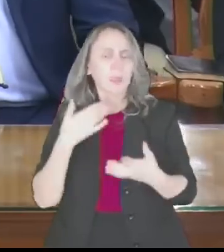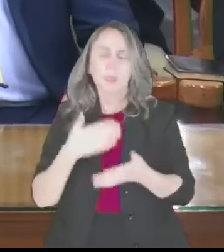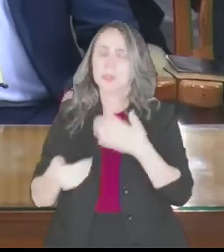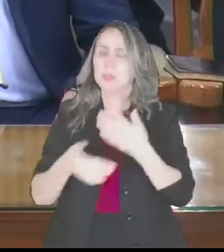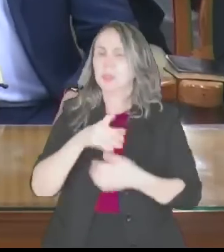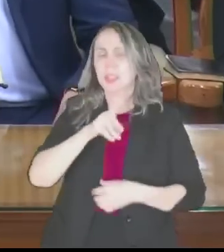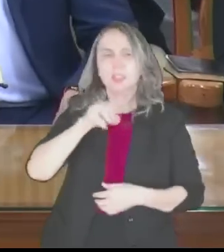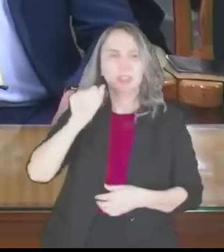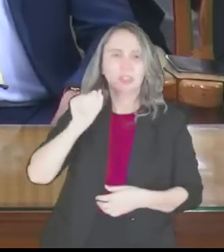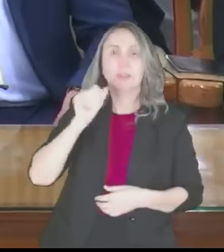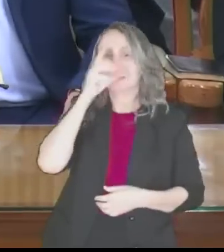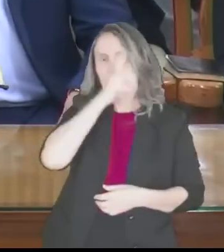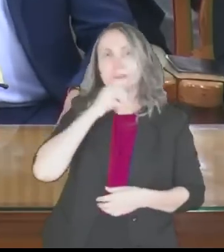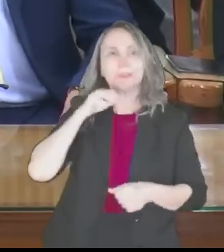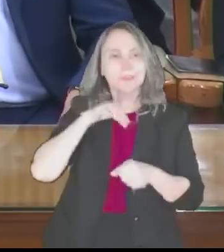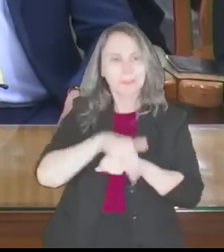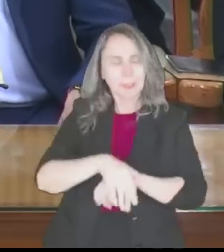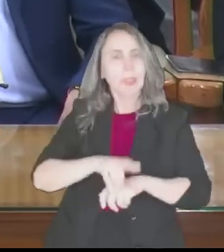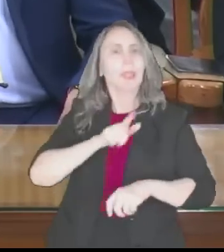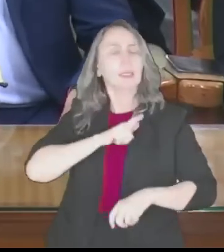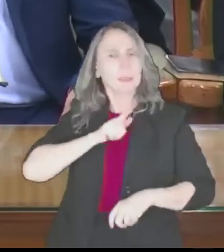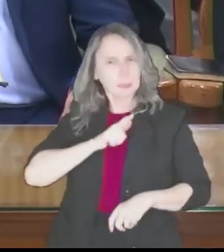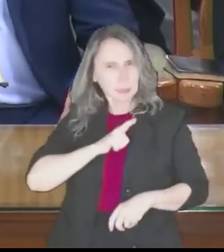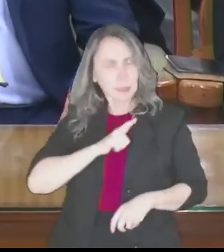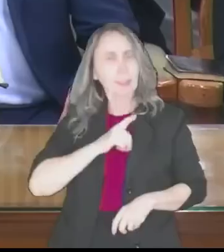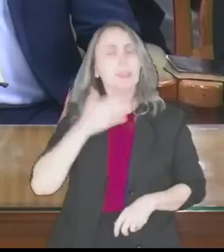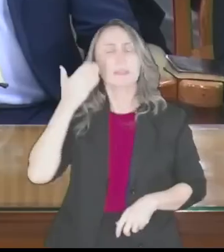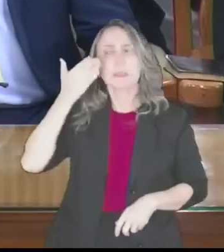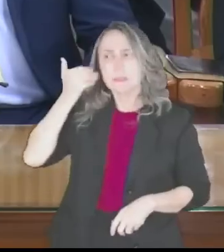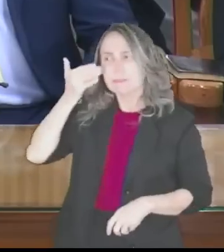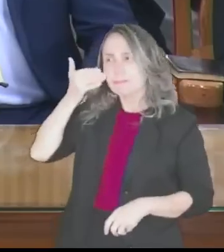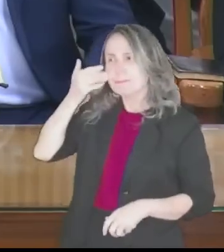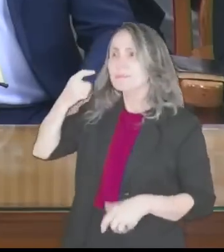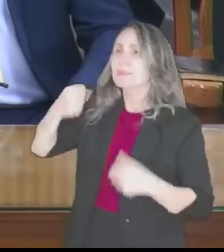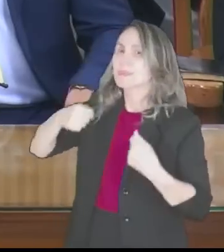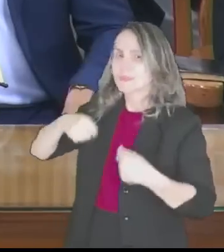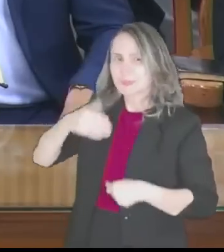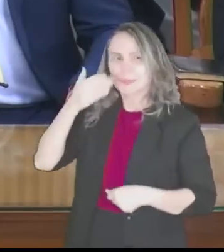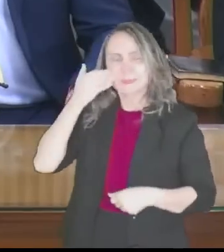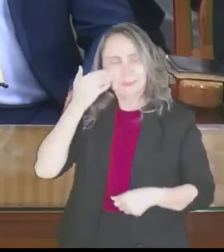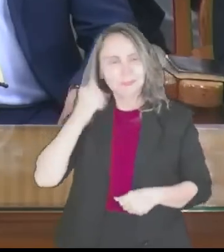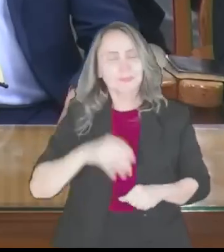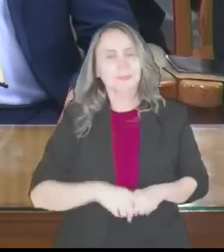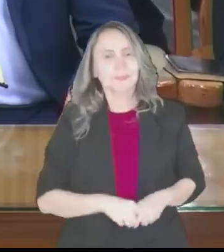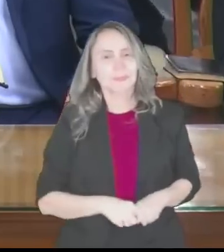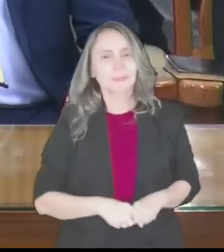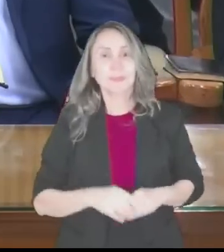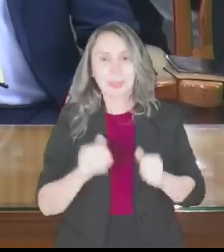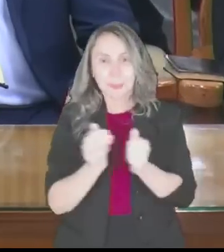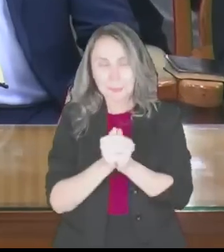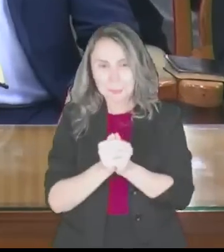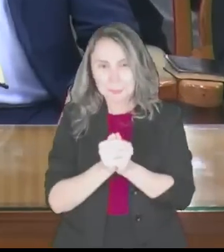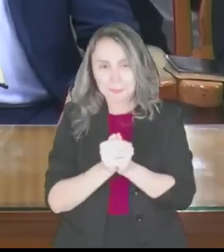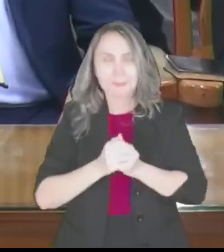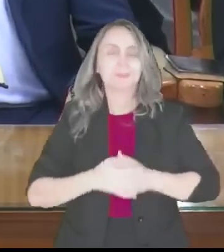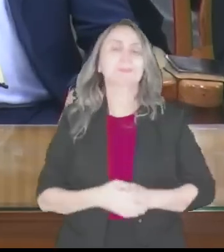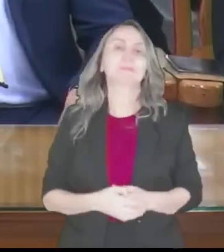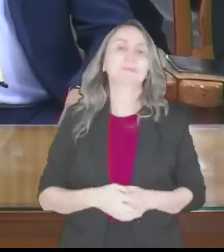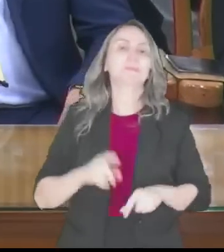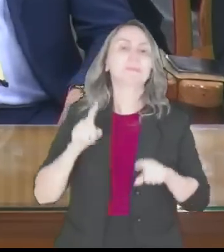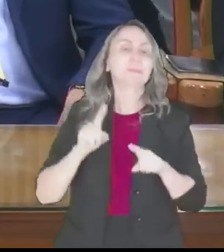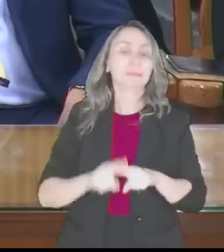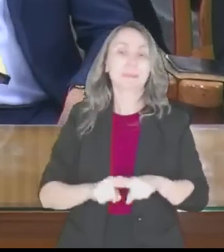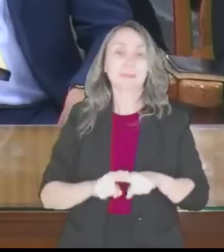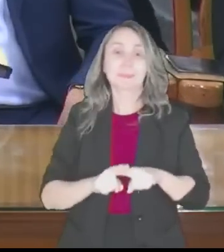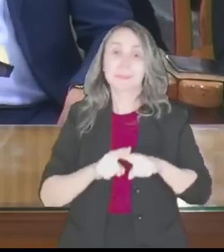noite, tem um ensinamento, tem uma mensagem, tem um aprendizado. Amém? Mas tem